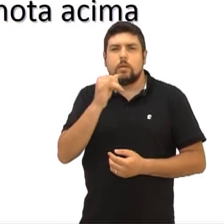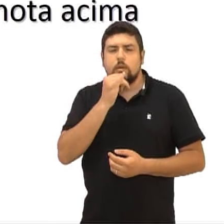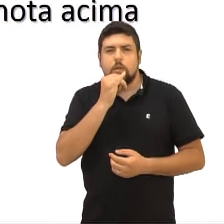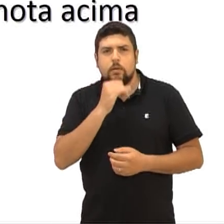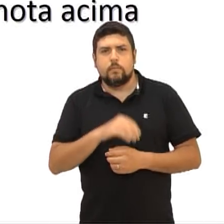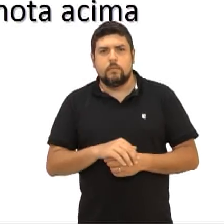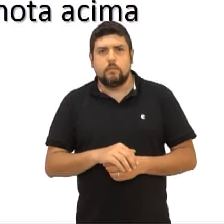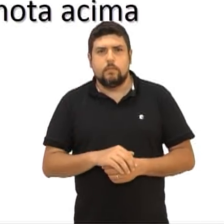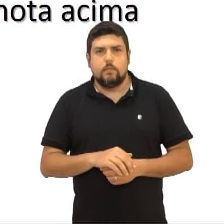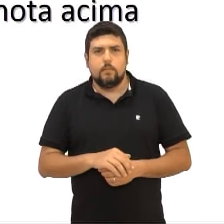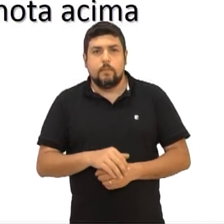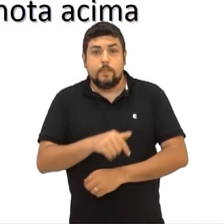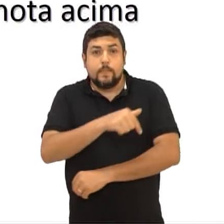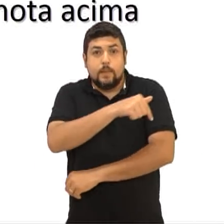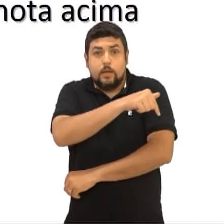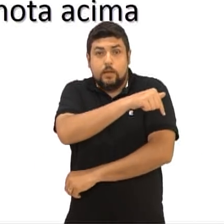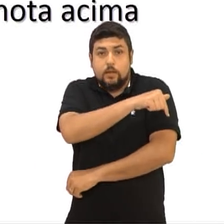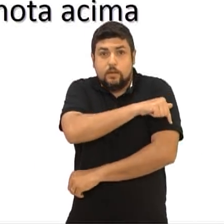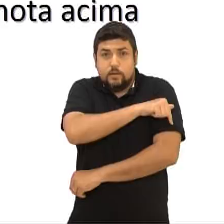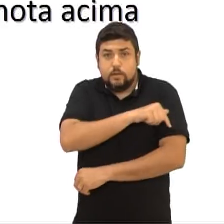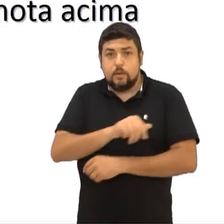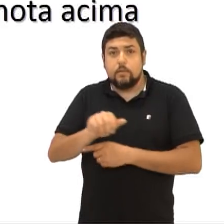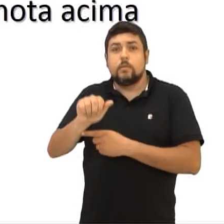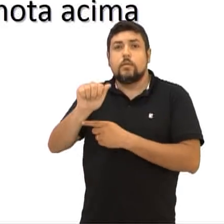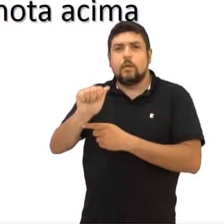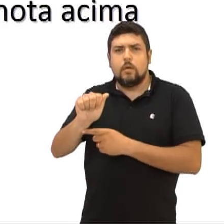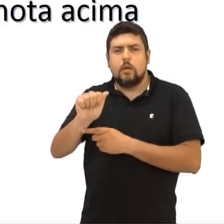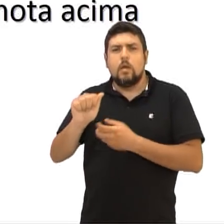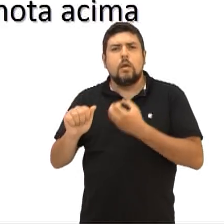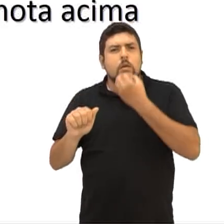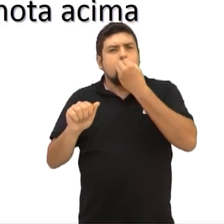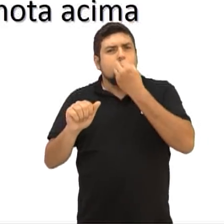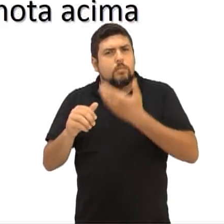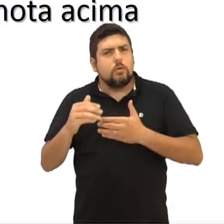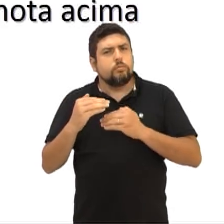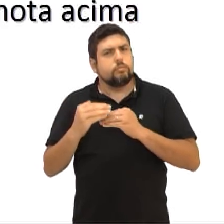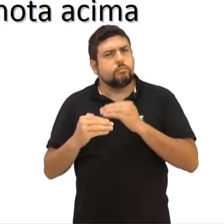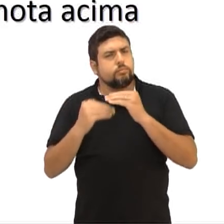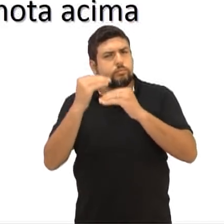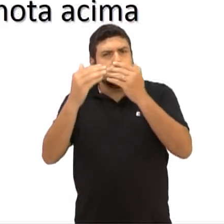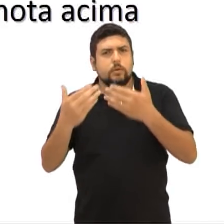7º ano A teve um bom desempenho na prova bimestral de matemática.